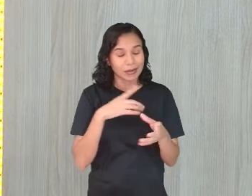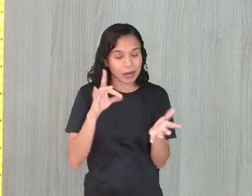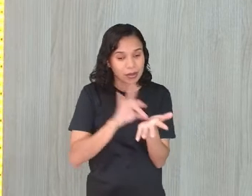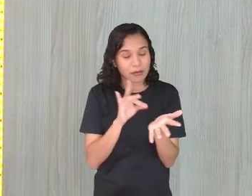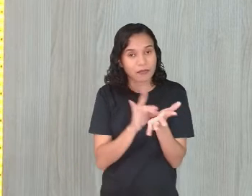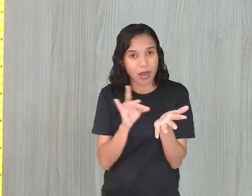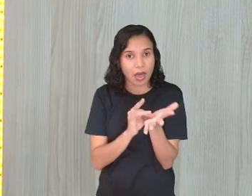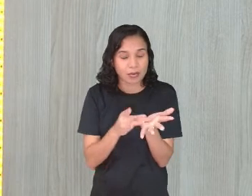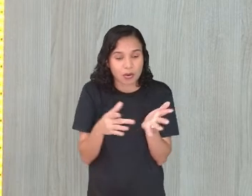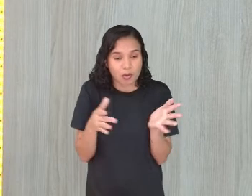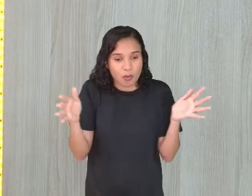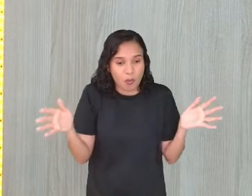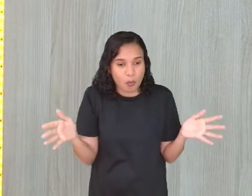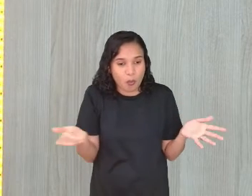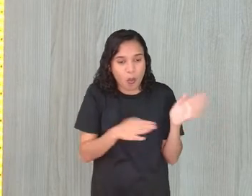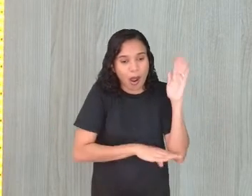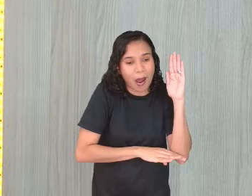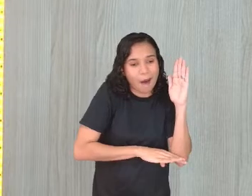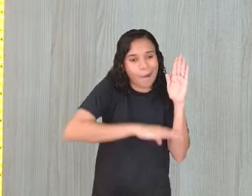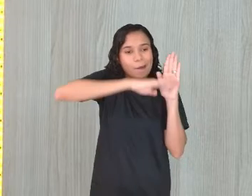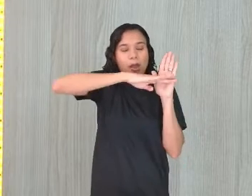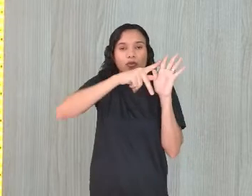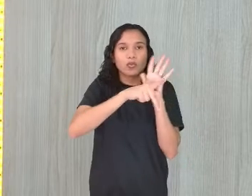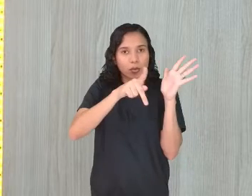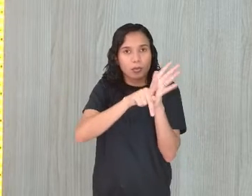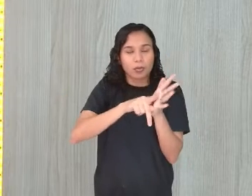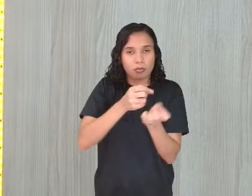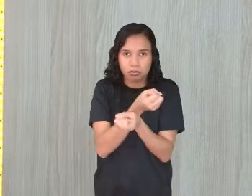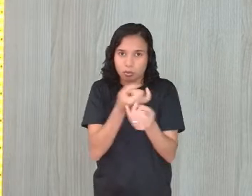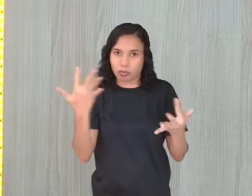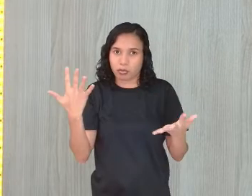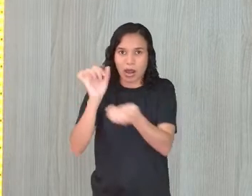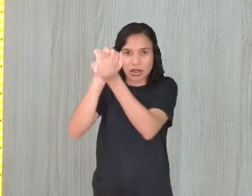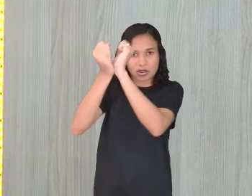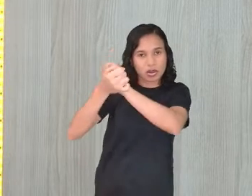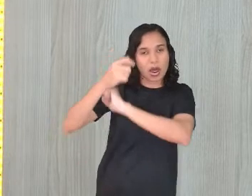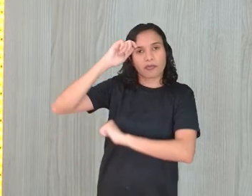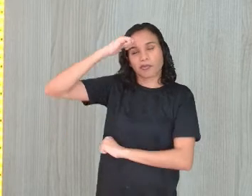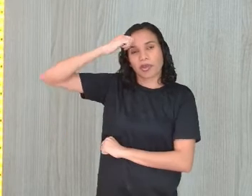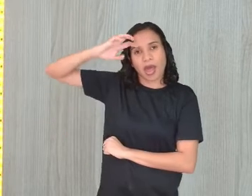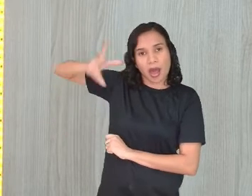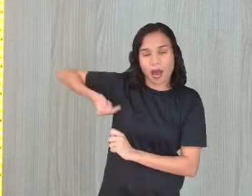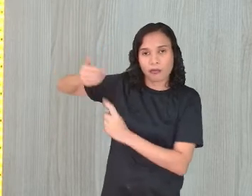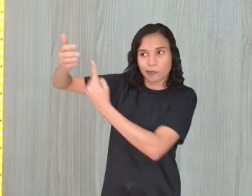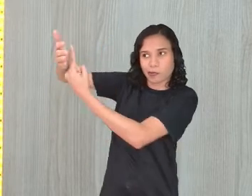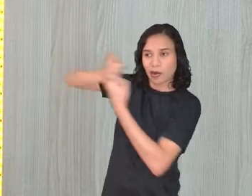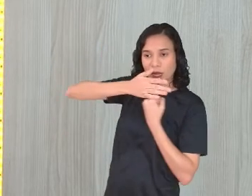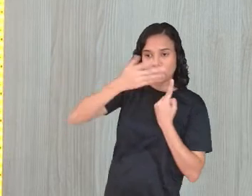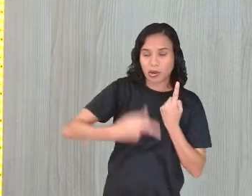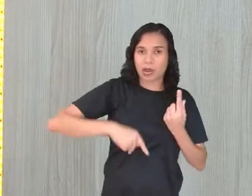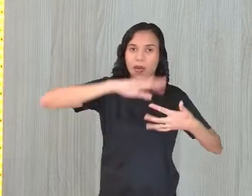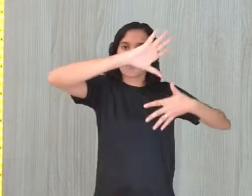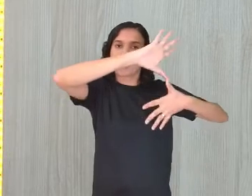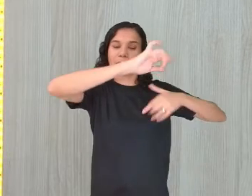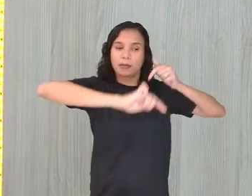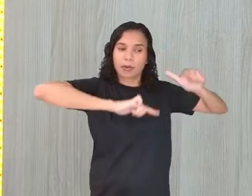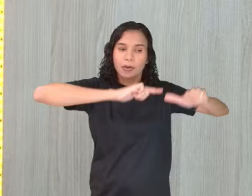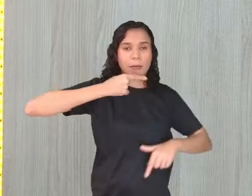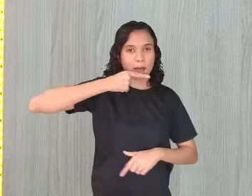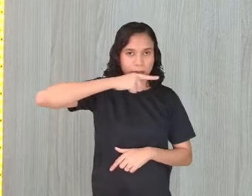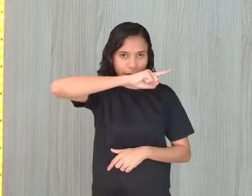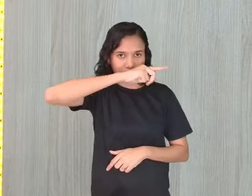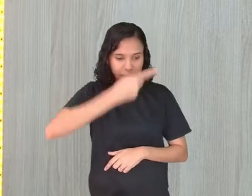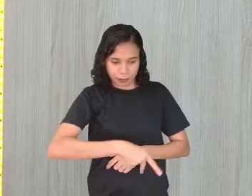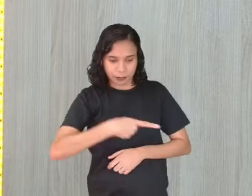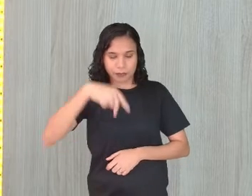grande, né, da escravização africana, trazidos para a América para trabalhar nas lavouras de cana-de-açúcar no